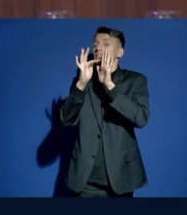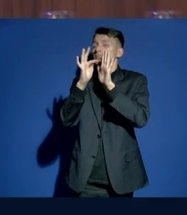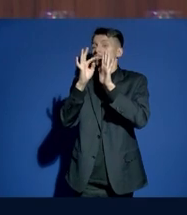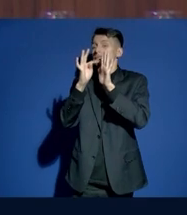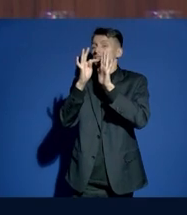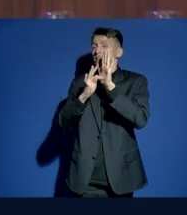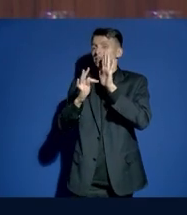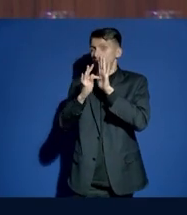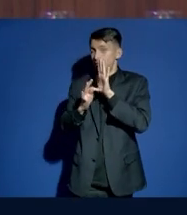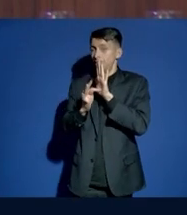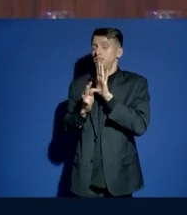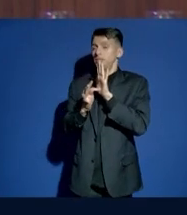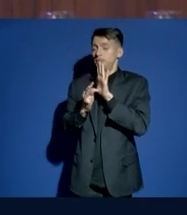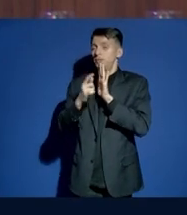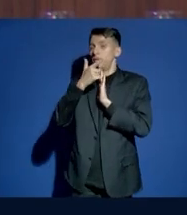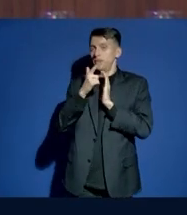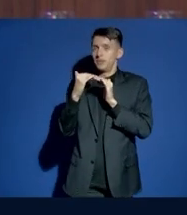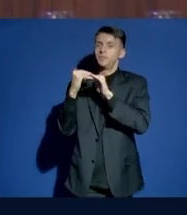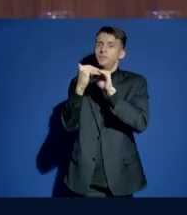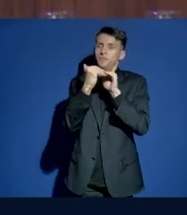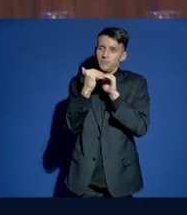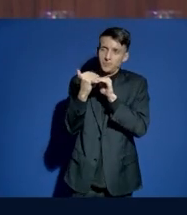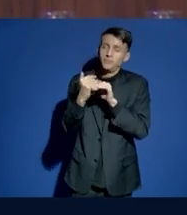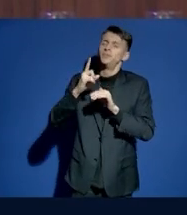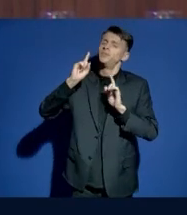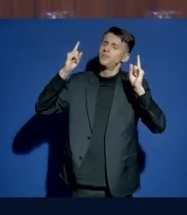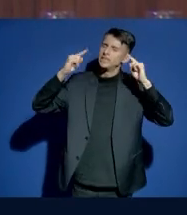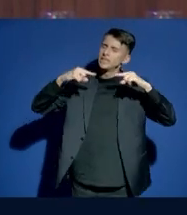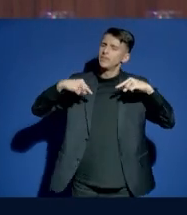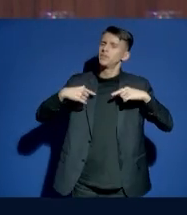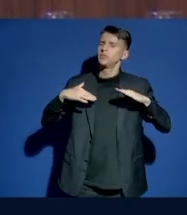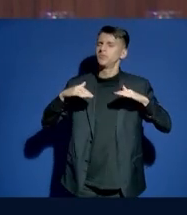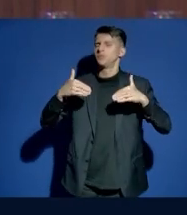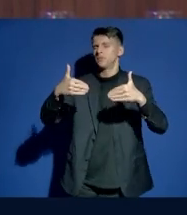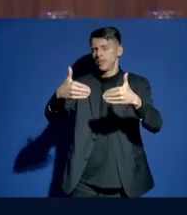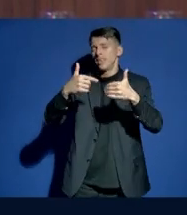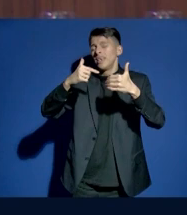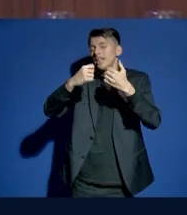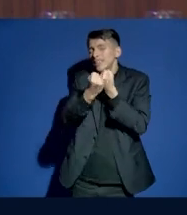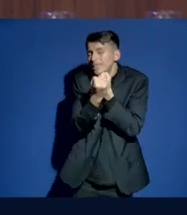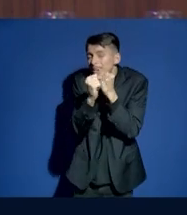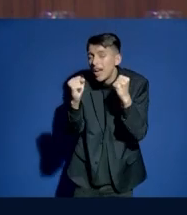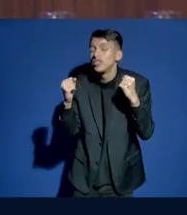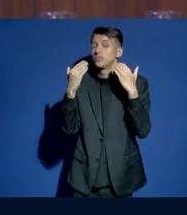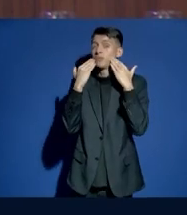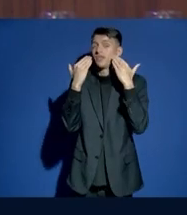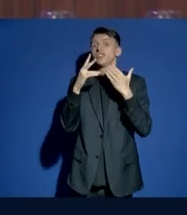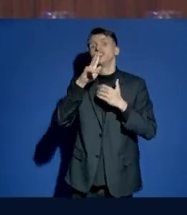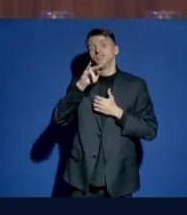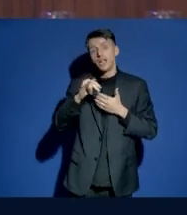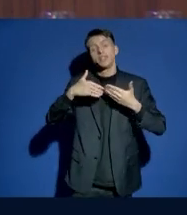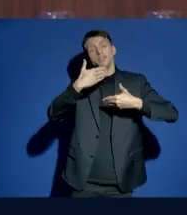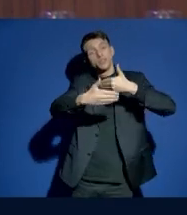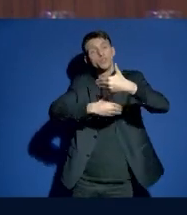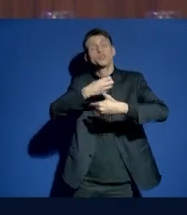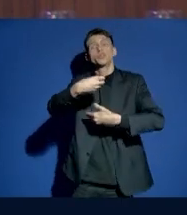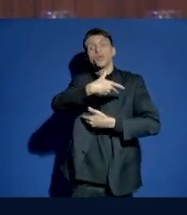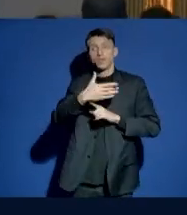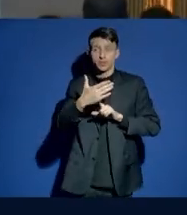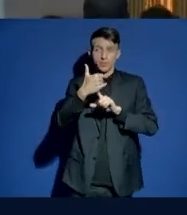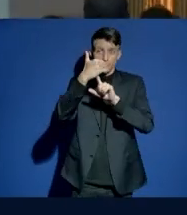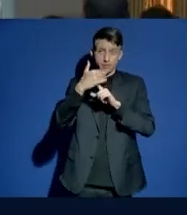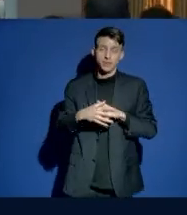econômico financeiro Então tem um grande desafio pela frente mas a gente tá super animado e em breve a gente vai ver muita novidade nesse segmento também